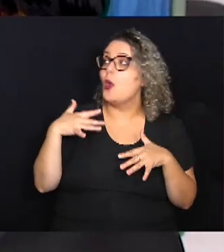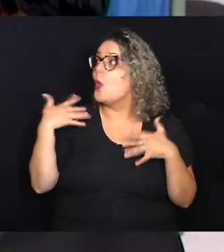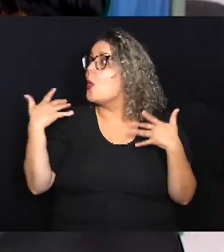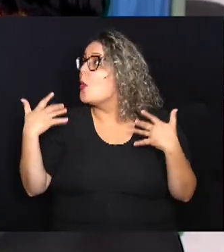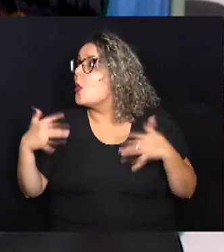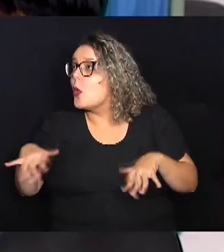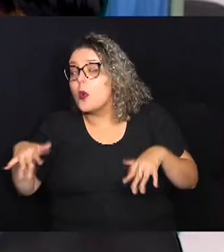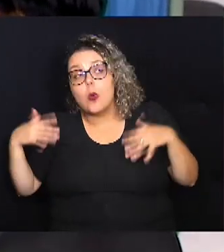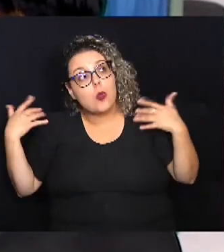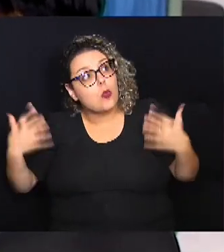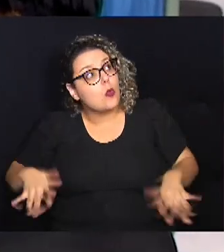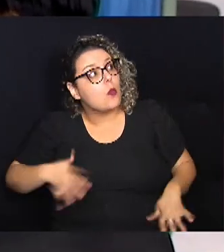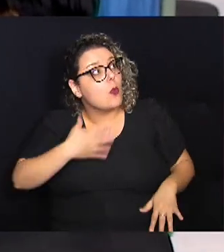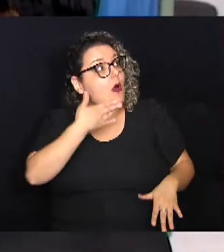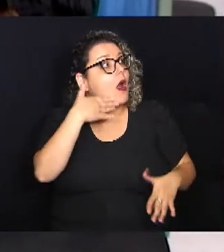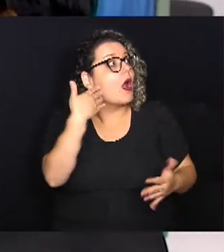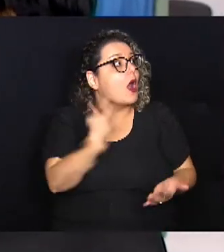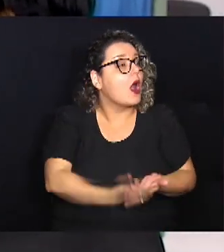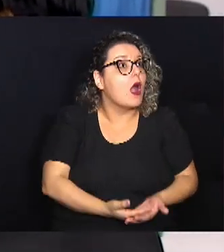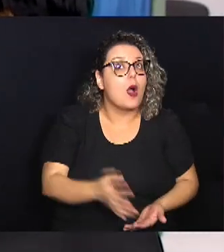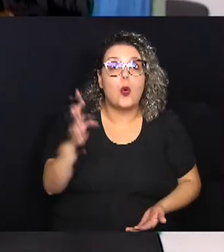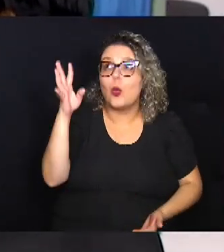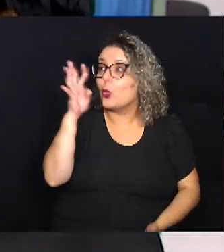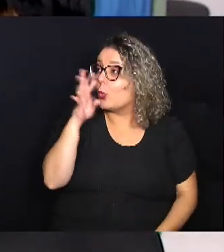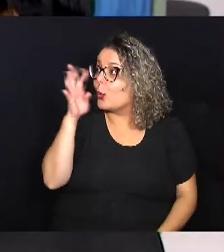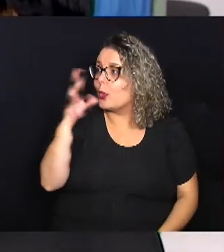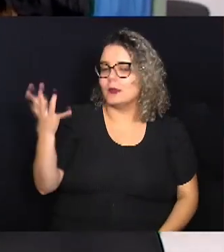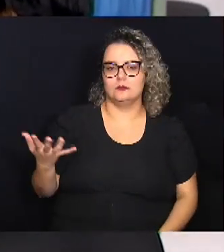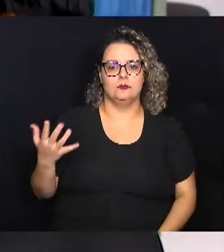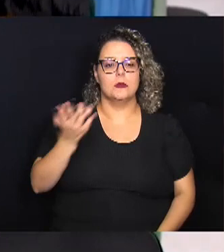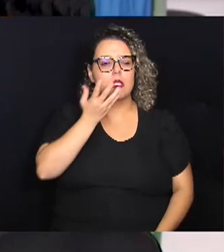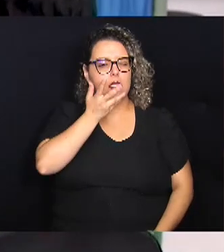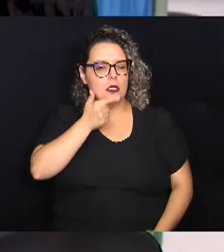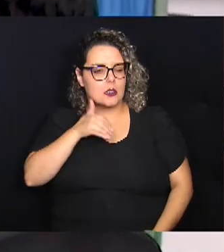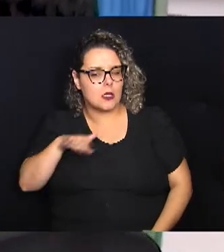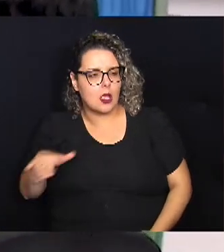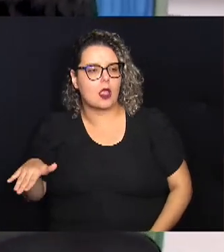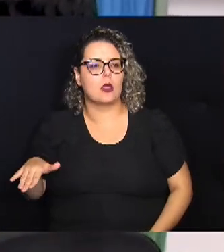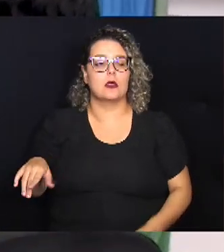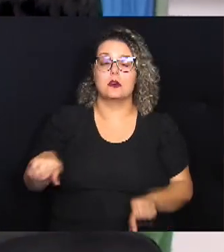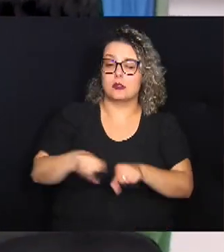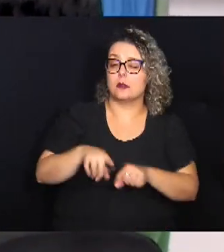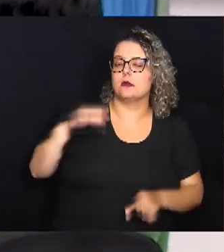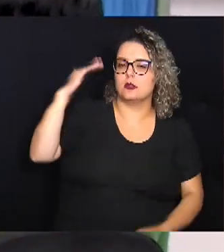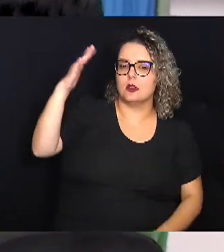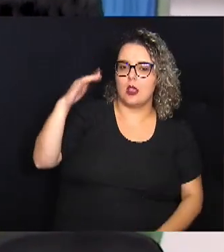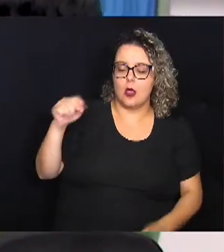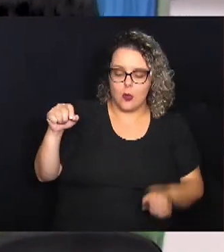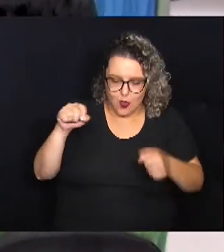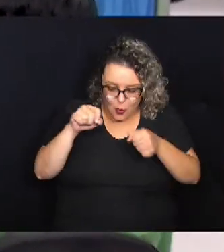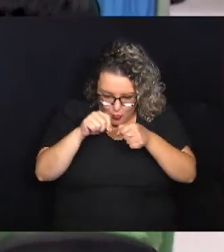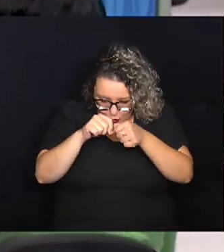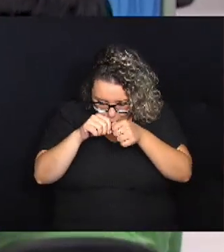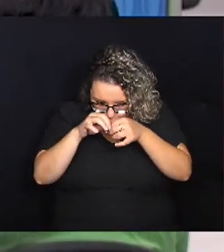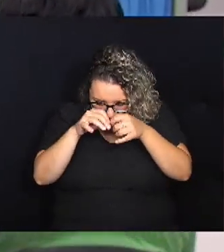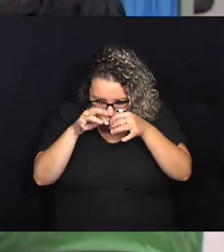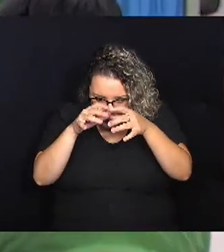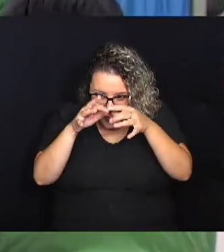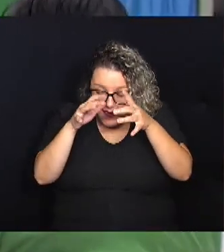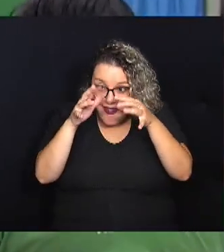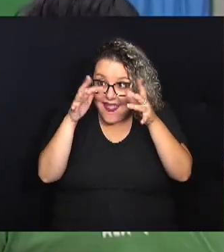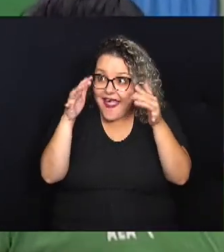para adultos. E eu creio que a magia está na forma de